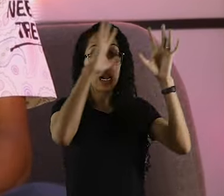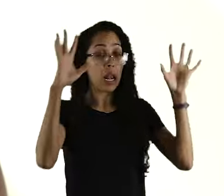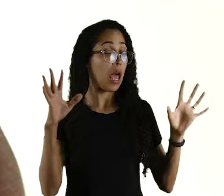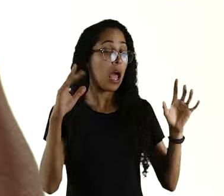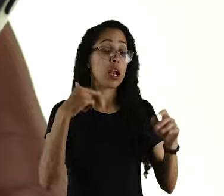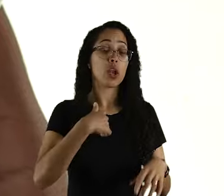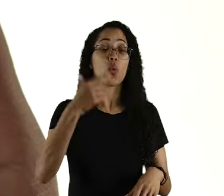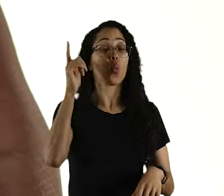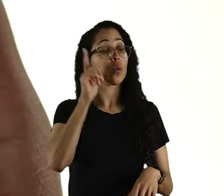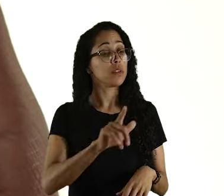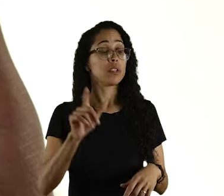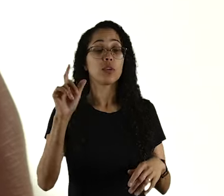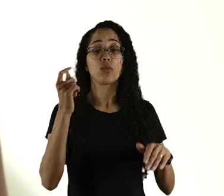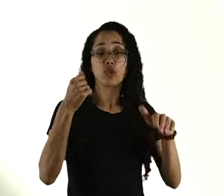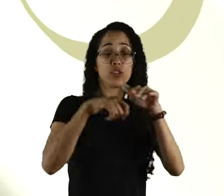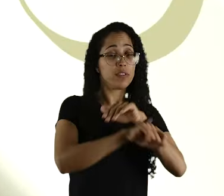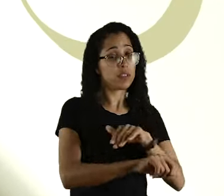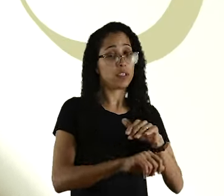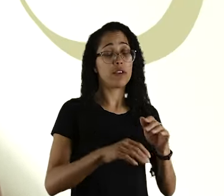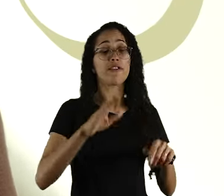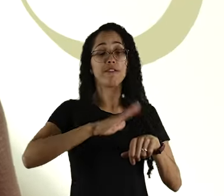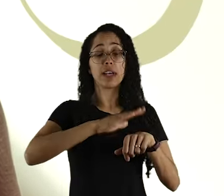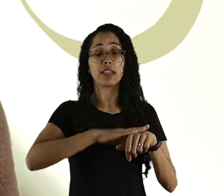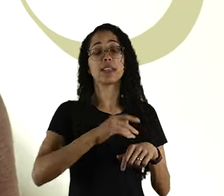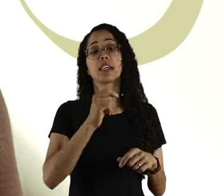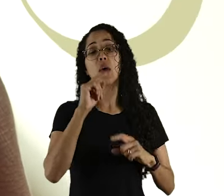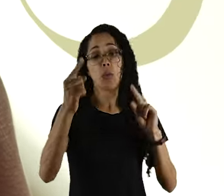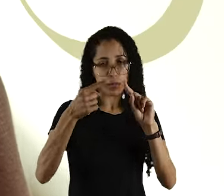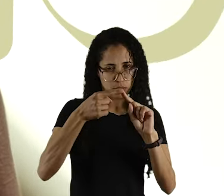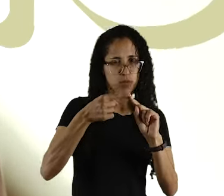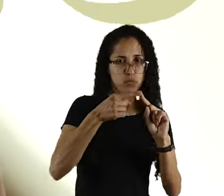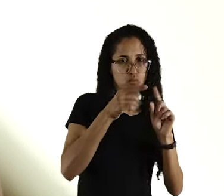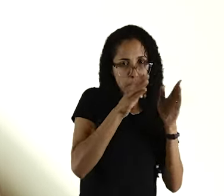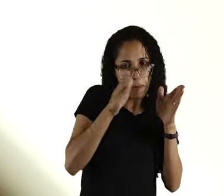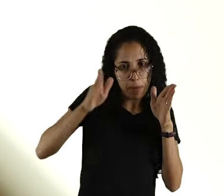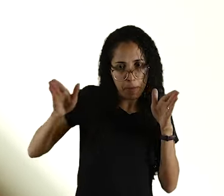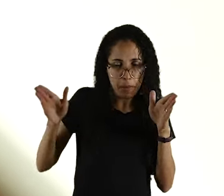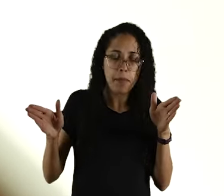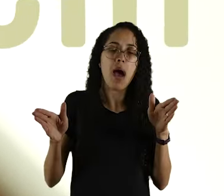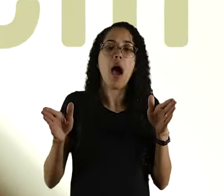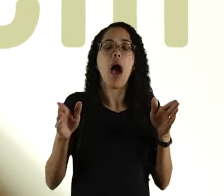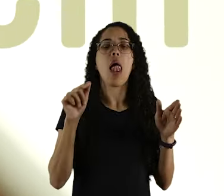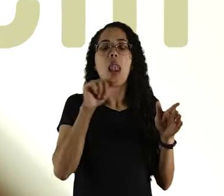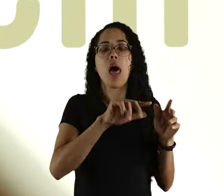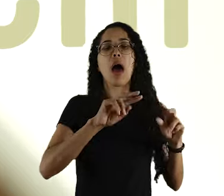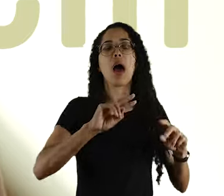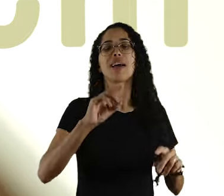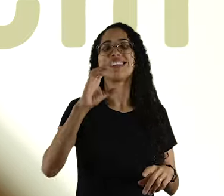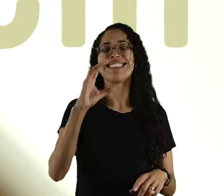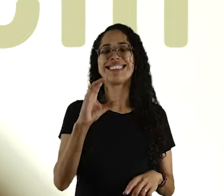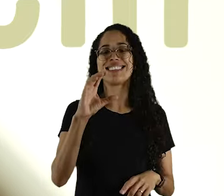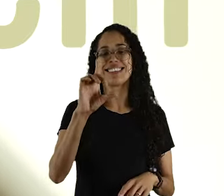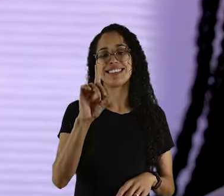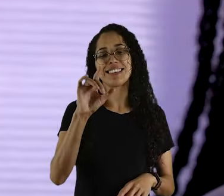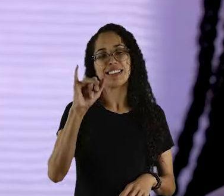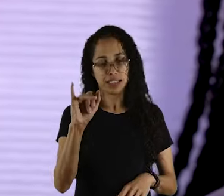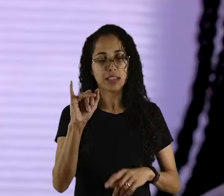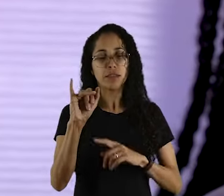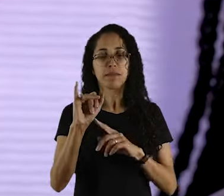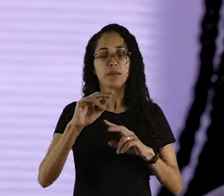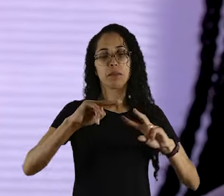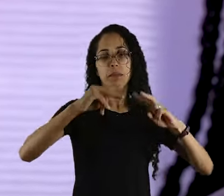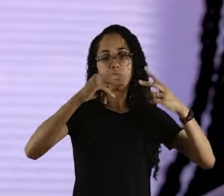mim o CDI. Eu vou fazer minhas metas dentro do banco. Tem a opção de fazer metas e lá já vai rendendo o CDI também. E ali eu já posso